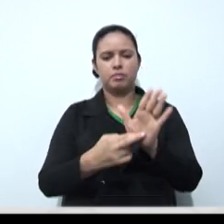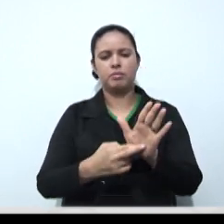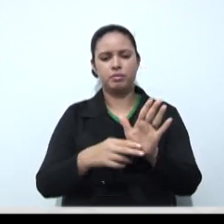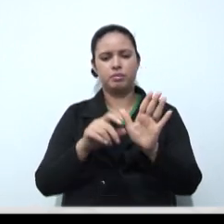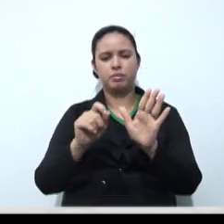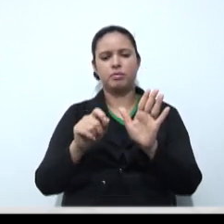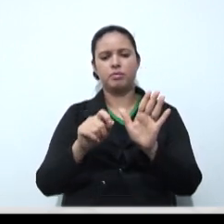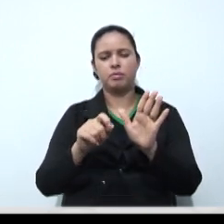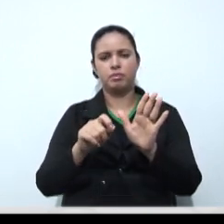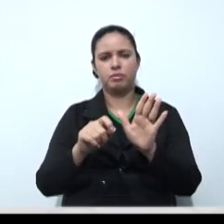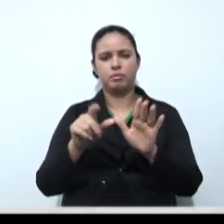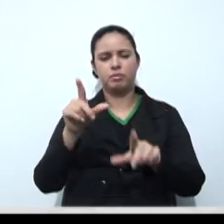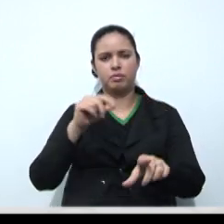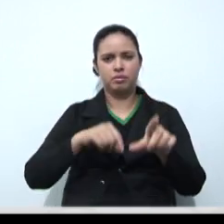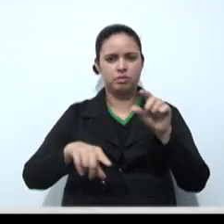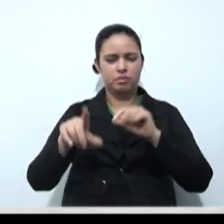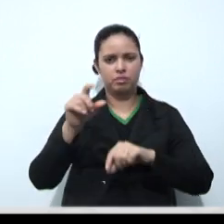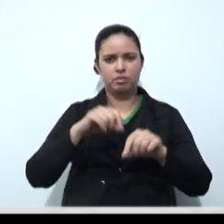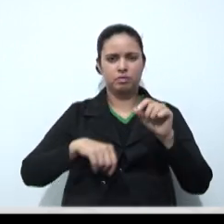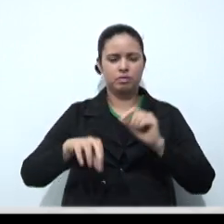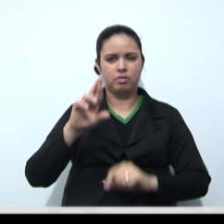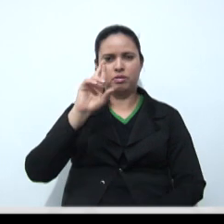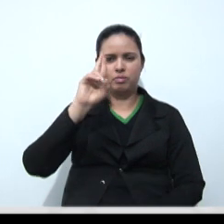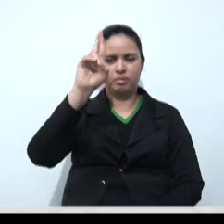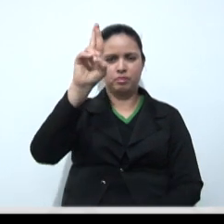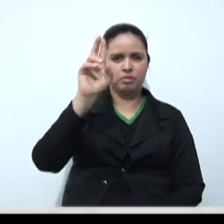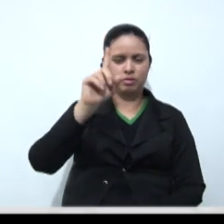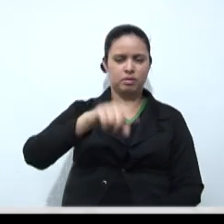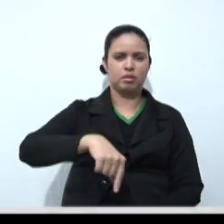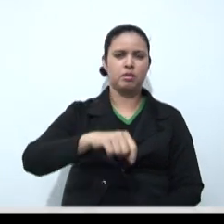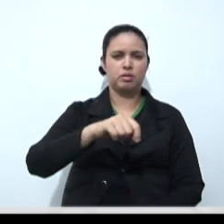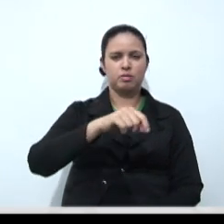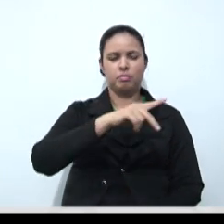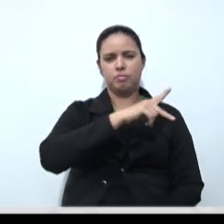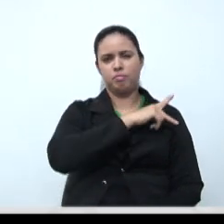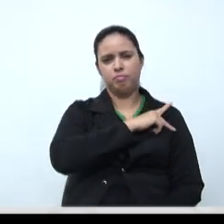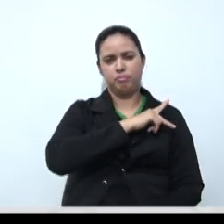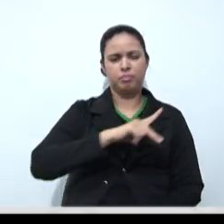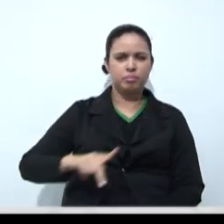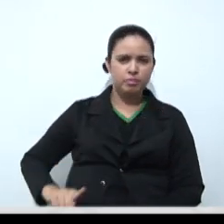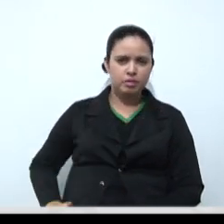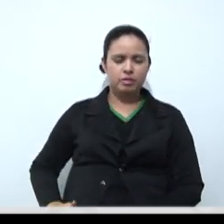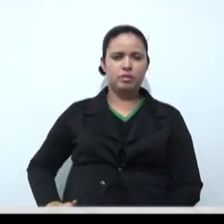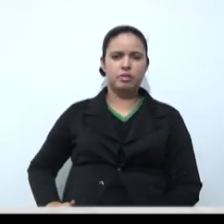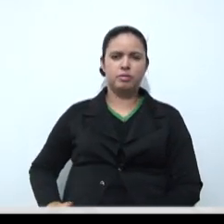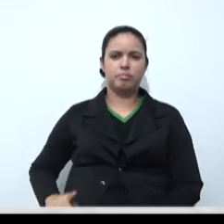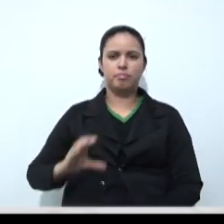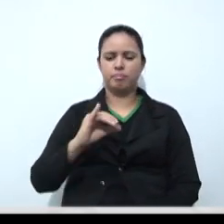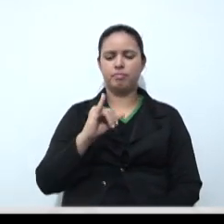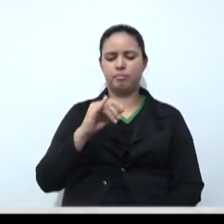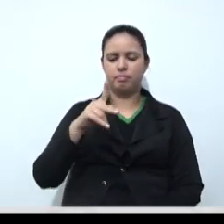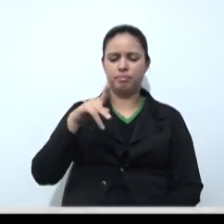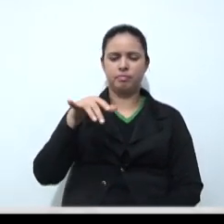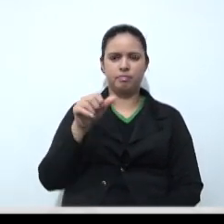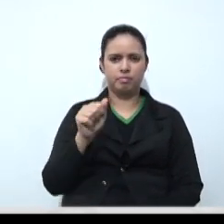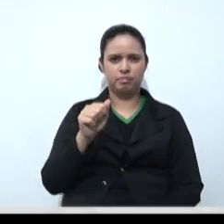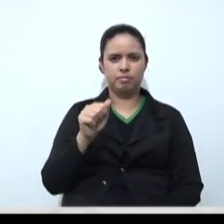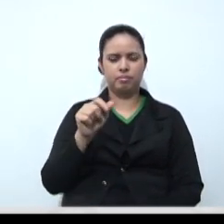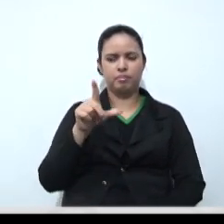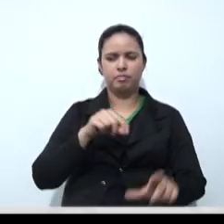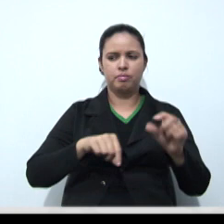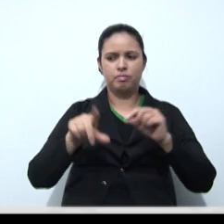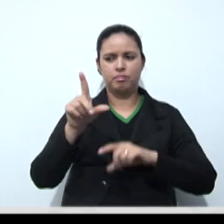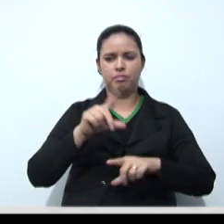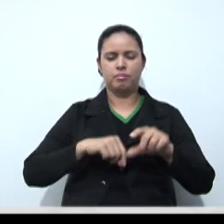empregador designará entre seus representantes o presidente da CIPA e os representantes dos empregados escolherão entre os